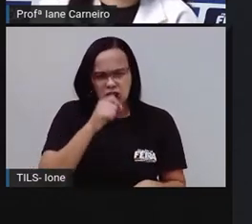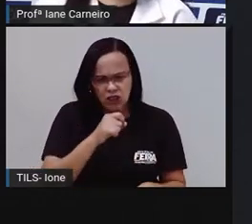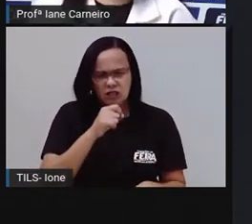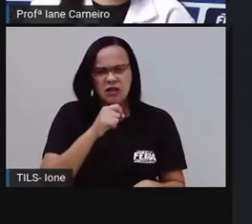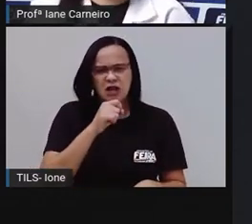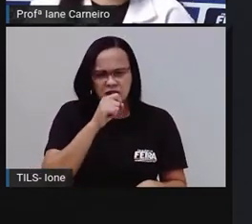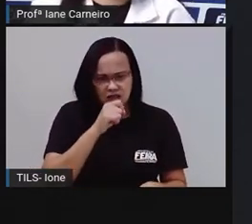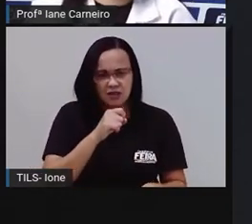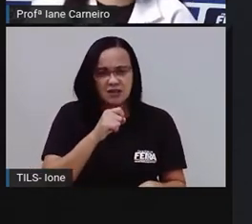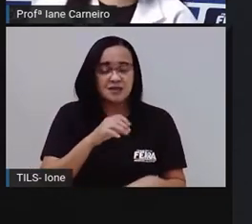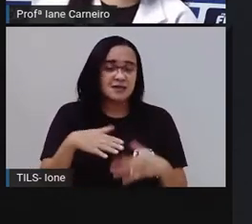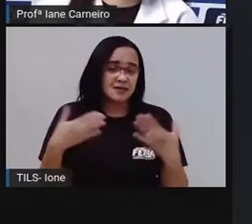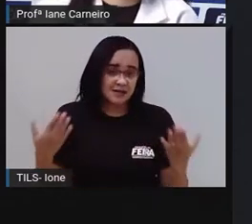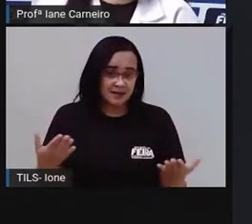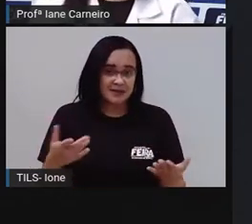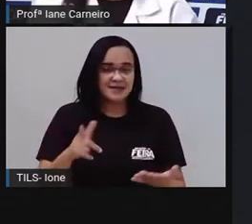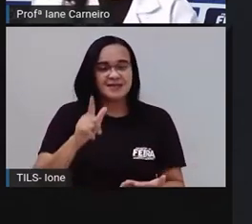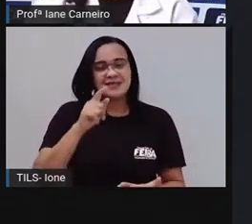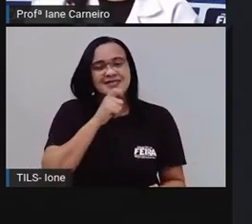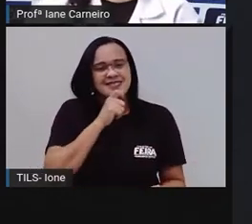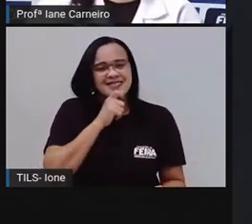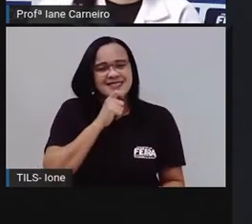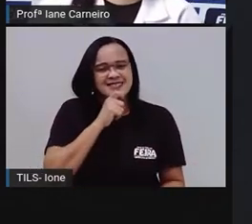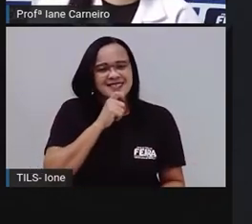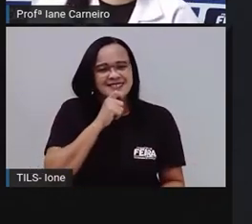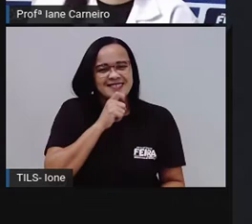G mais lado, gelado.